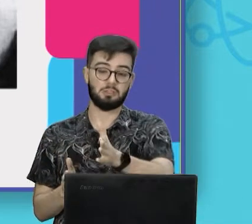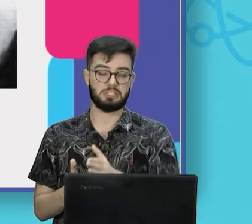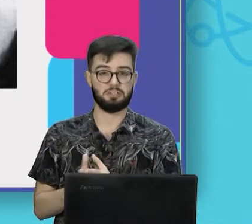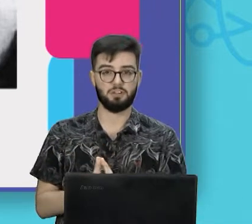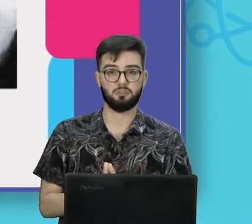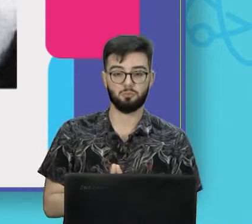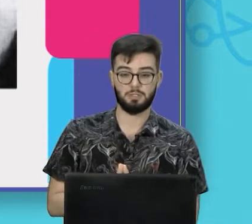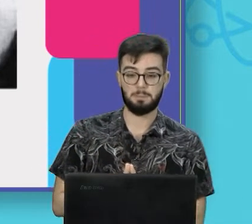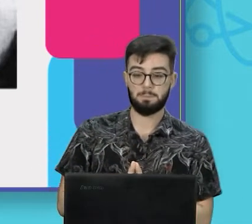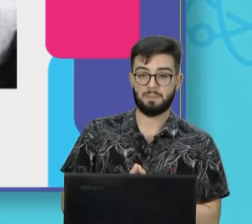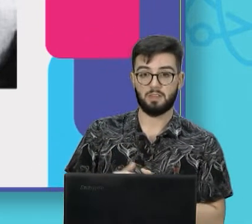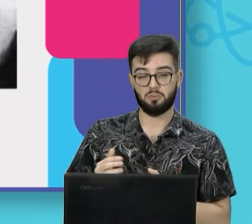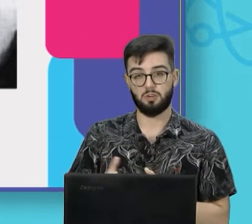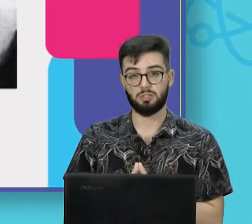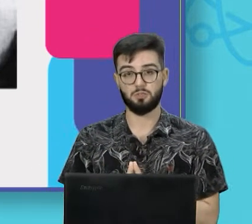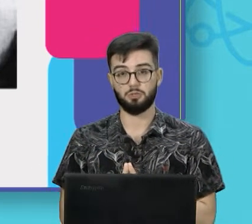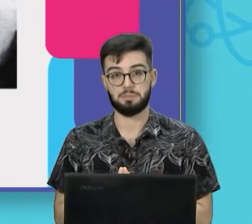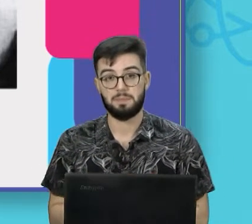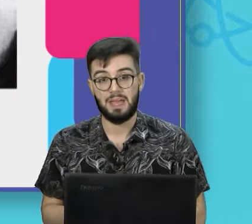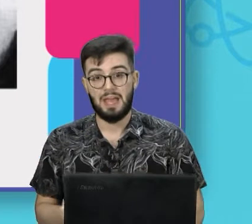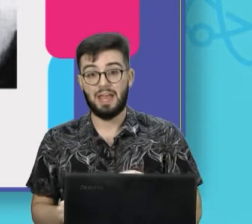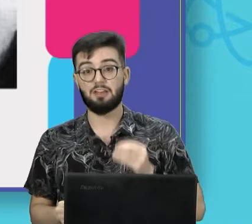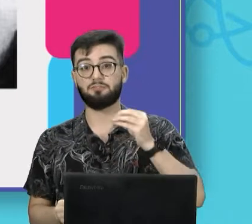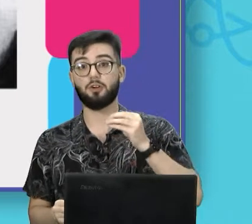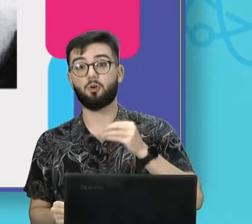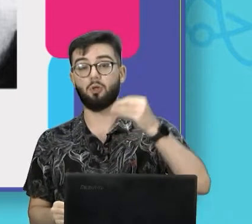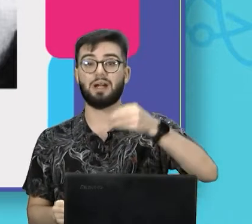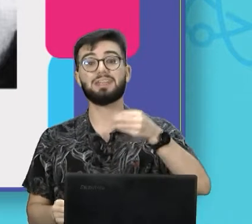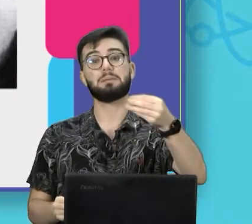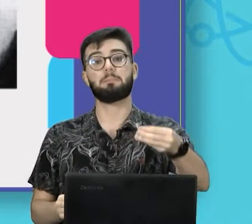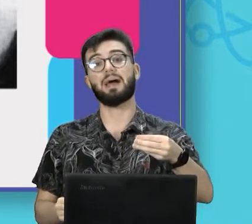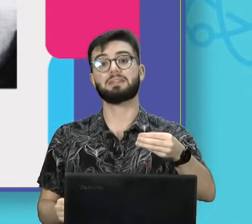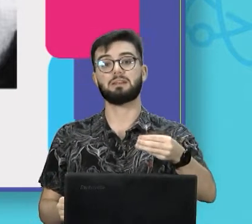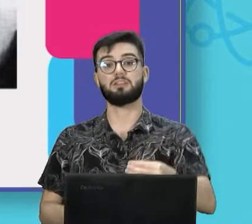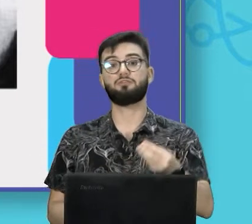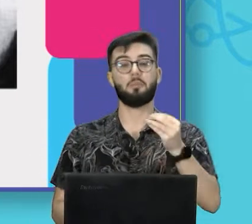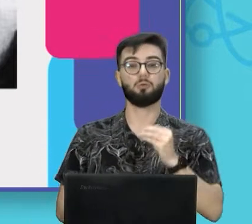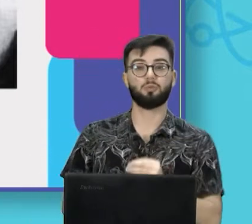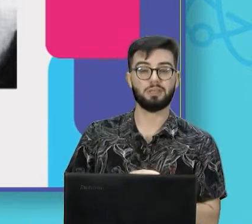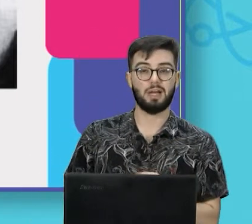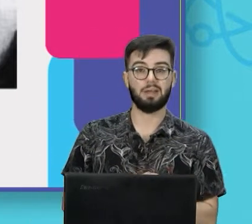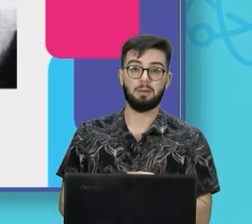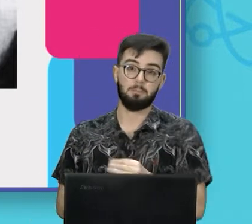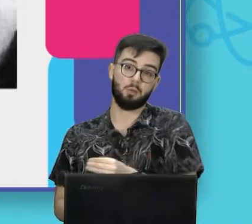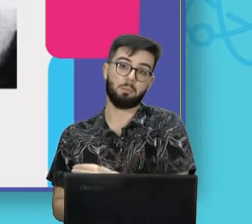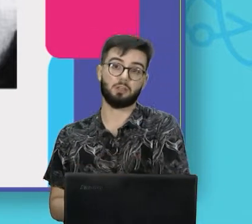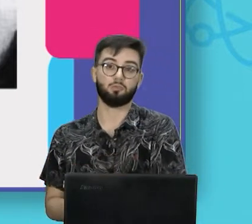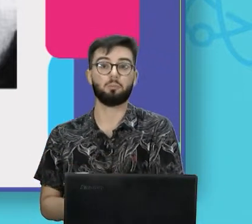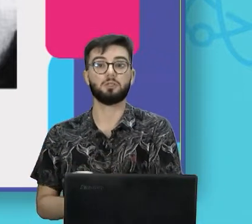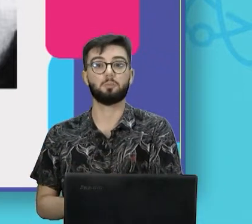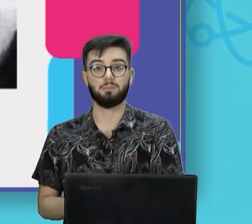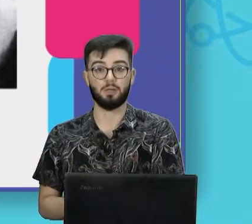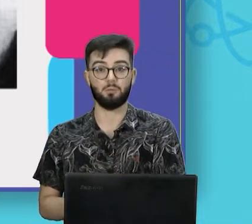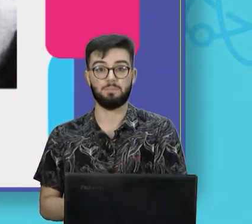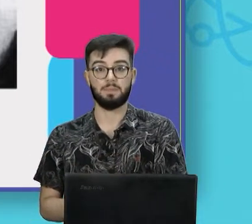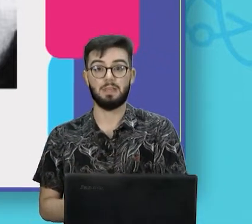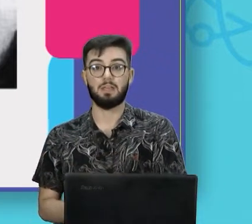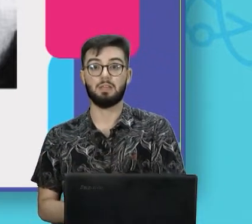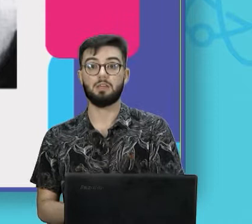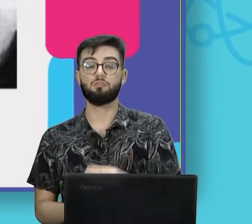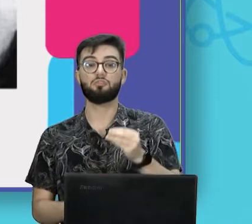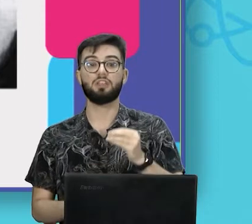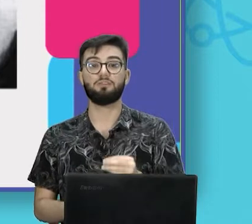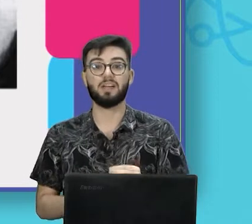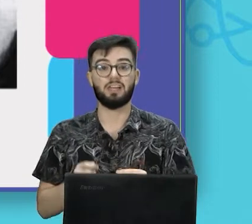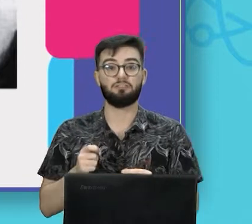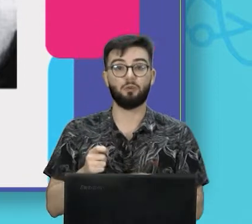1824 que a gente vai discutir na nossa aula de hoje ela foi colocada em prática de forma e pelo Imperador Dom Pedro 1º